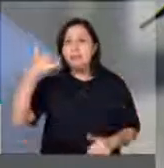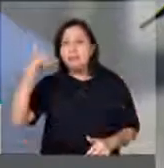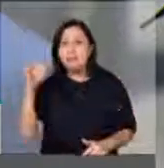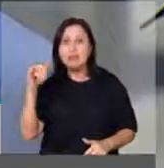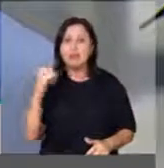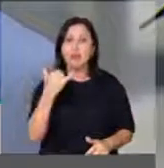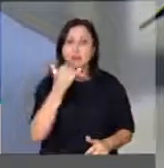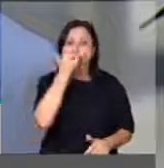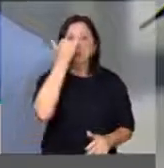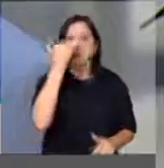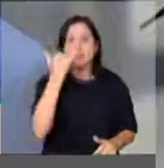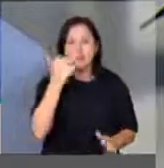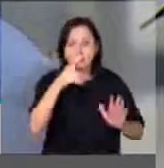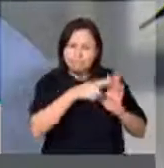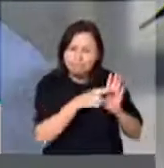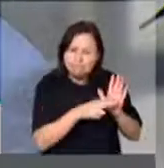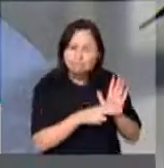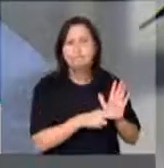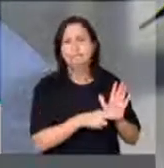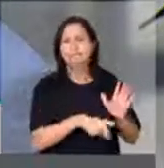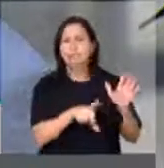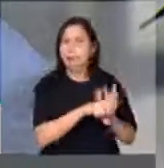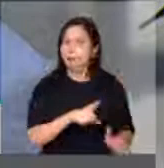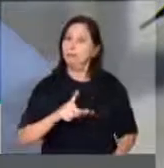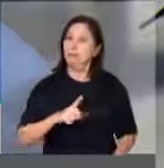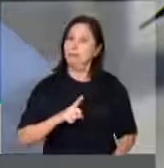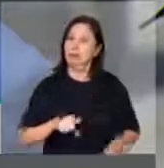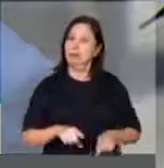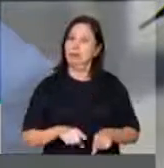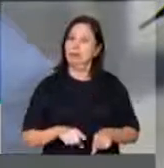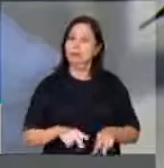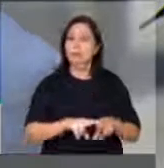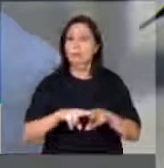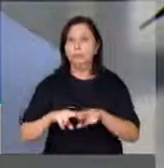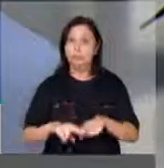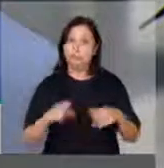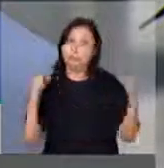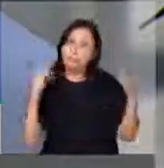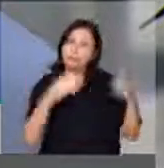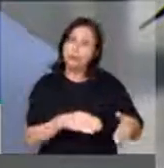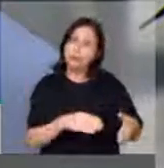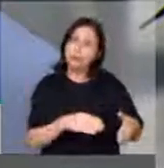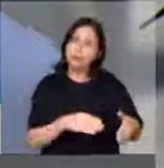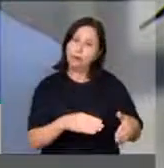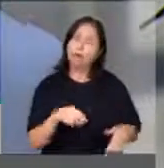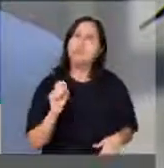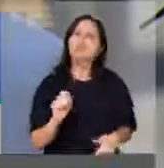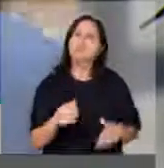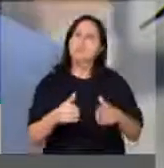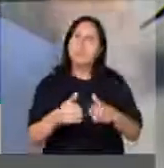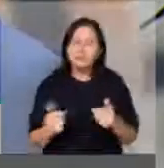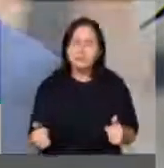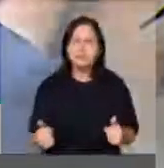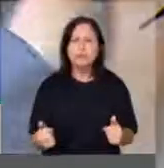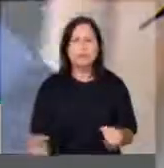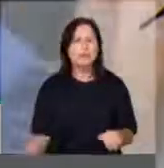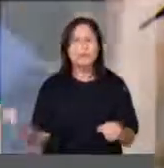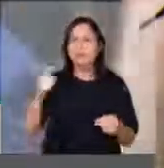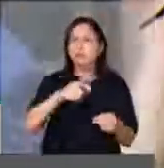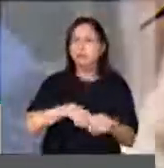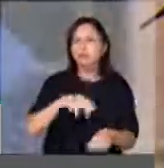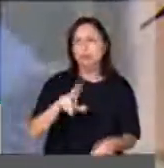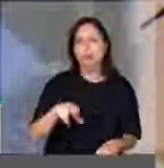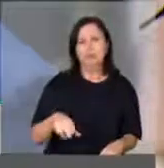repito, dá esse norte e a gente precisa imediatamente cobrar para que não volte a se repetir